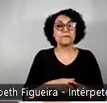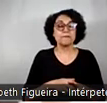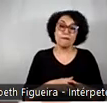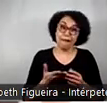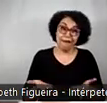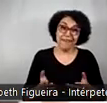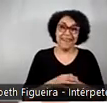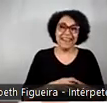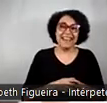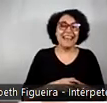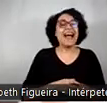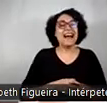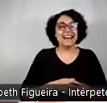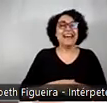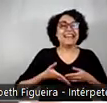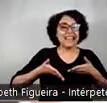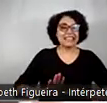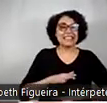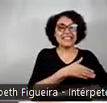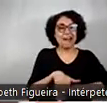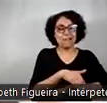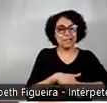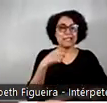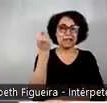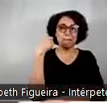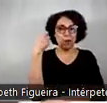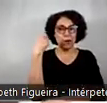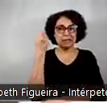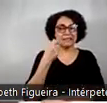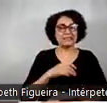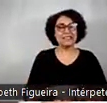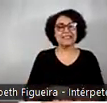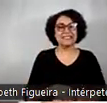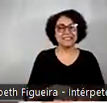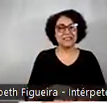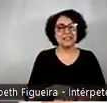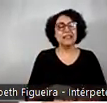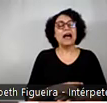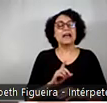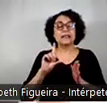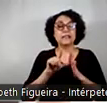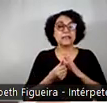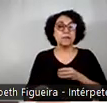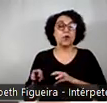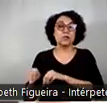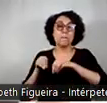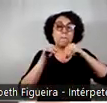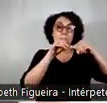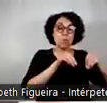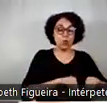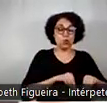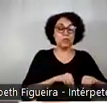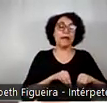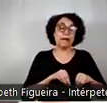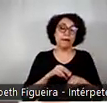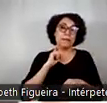paulista, né, que eu nasci na Avenida Paulista, praticamente. E eu venho para Belo Horizonte, né, com minha família, com 6 meses de idade. Então eu faço